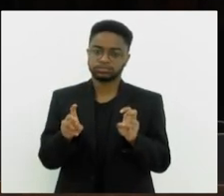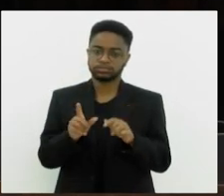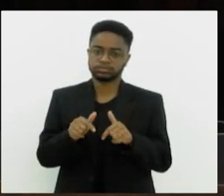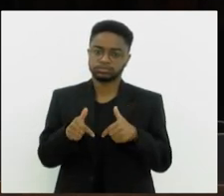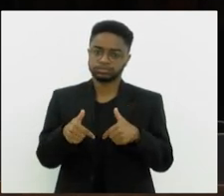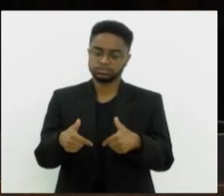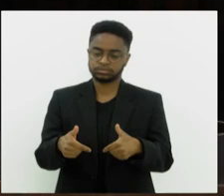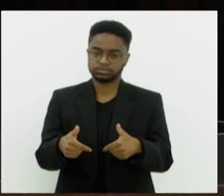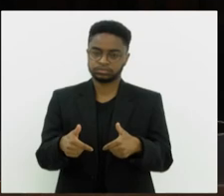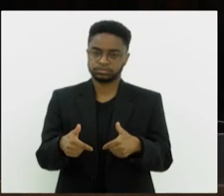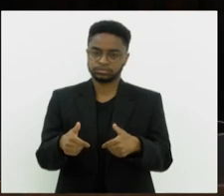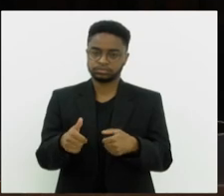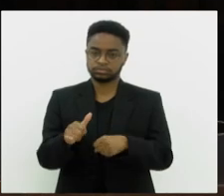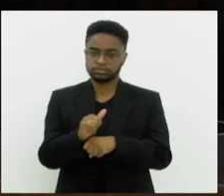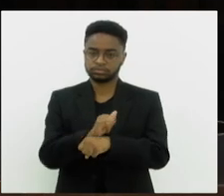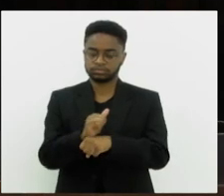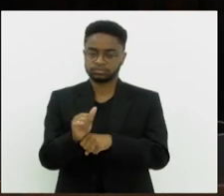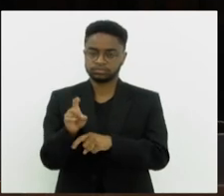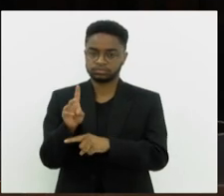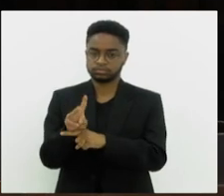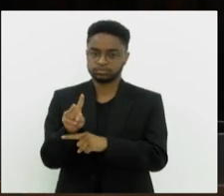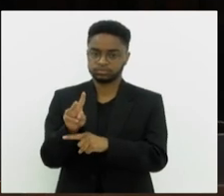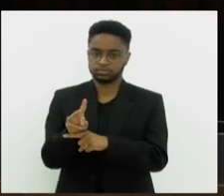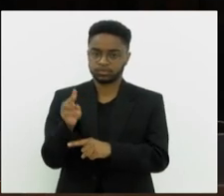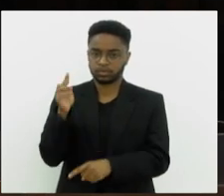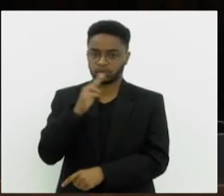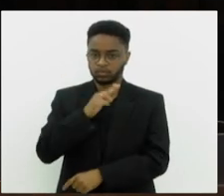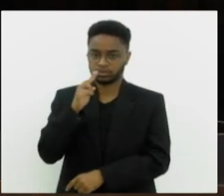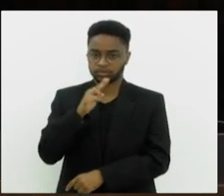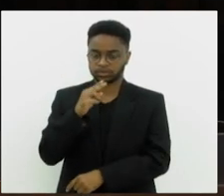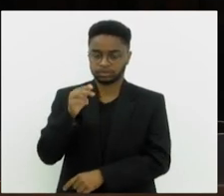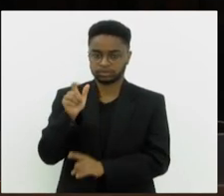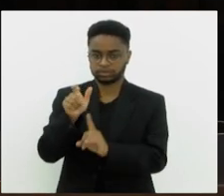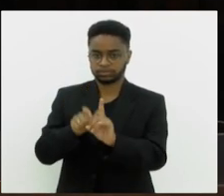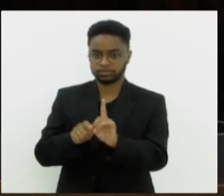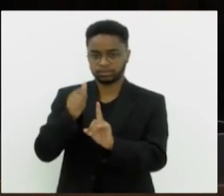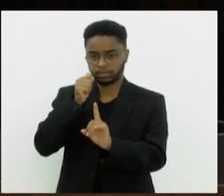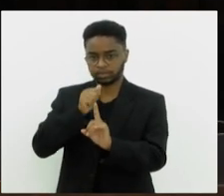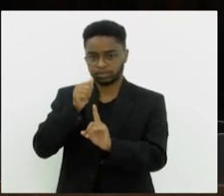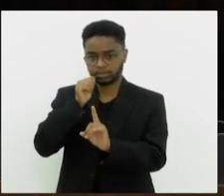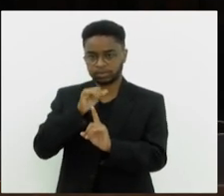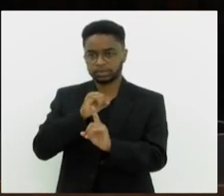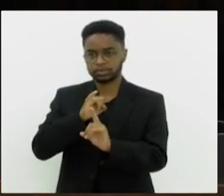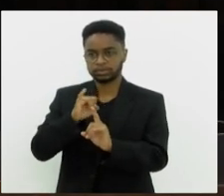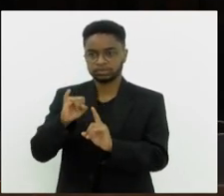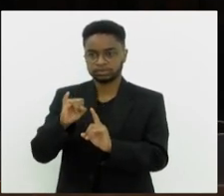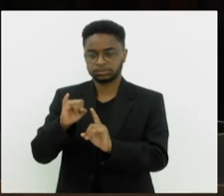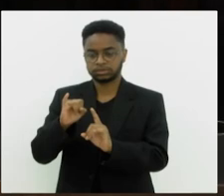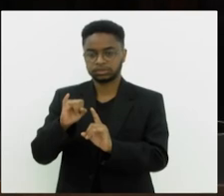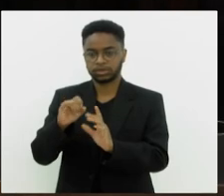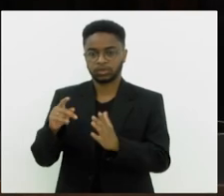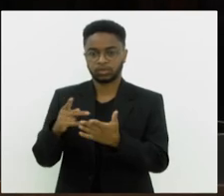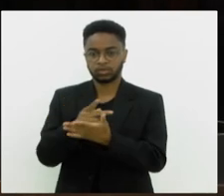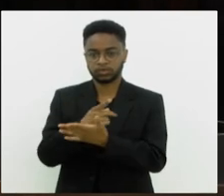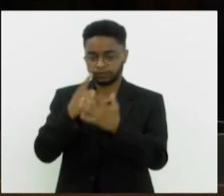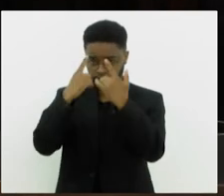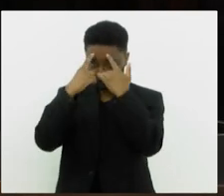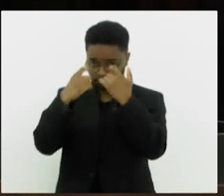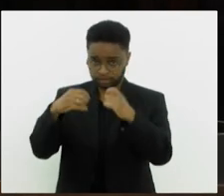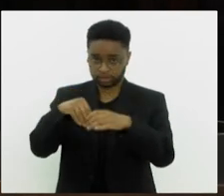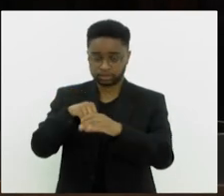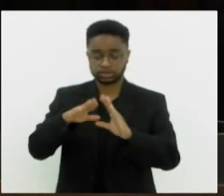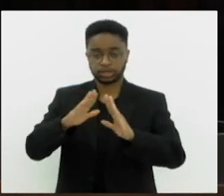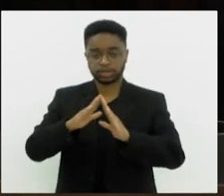medidas protetivas de urgência para mulheres em situação de violência doméstica e